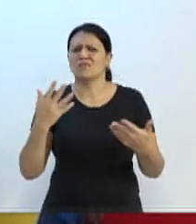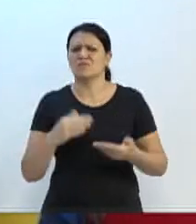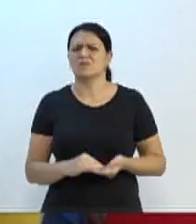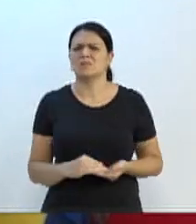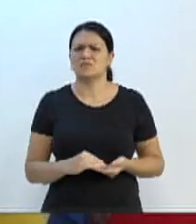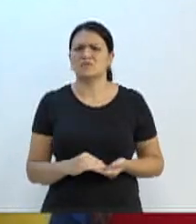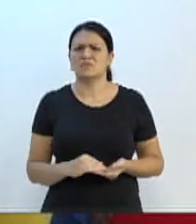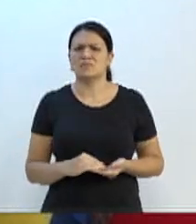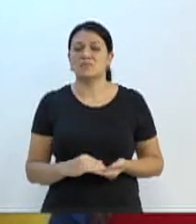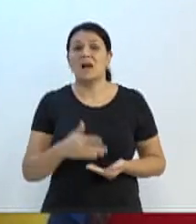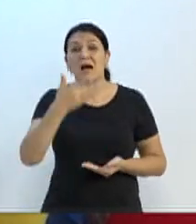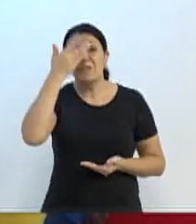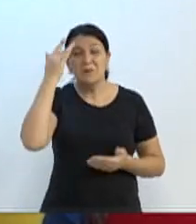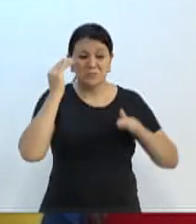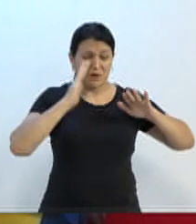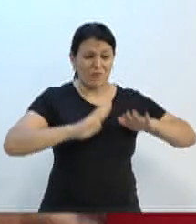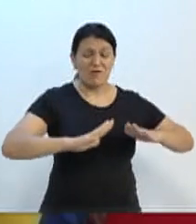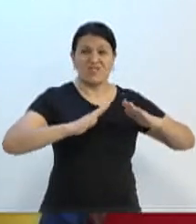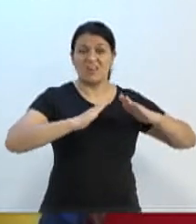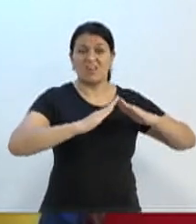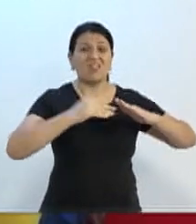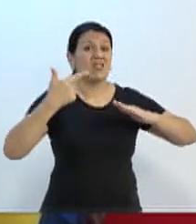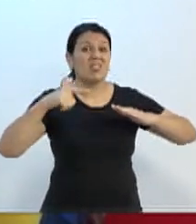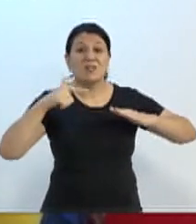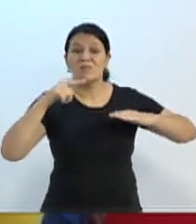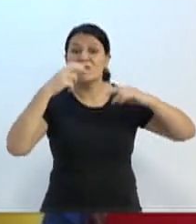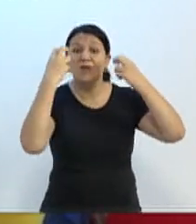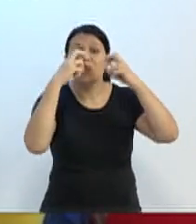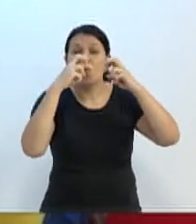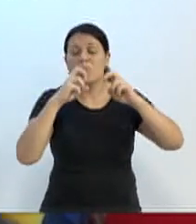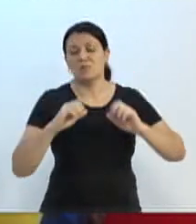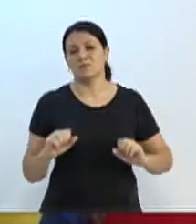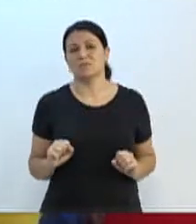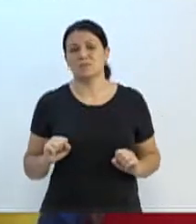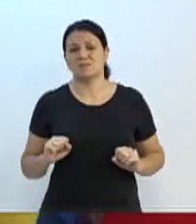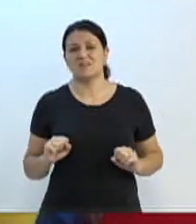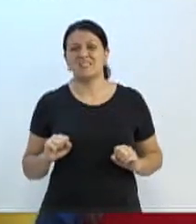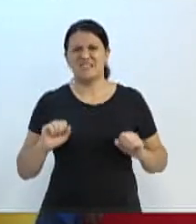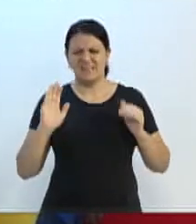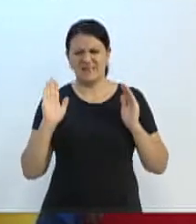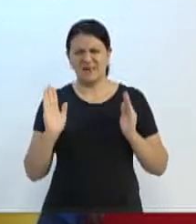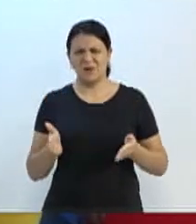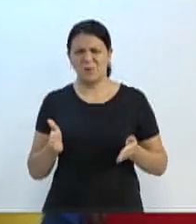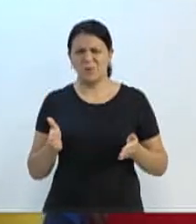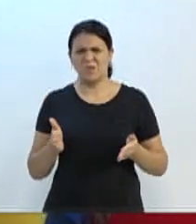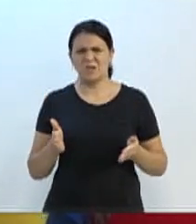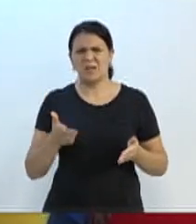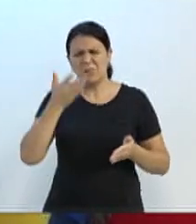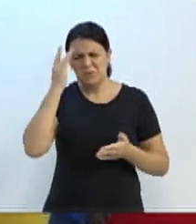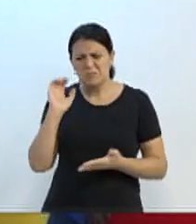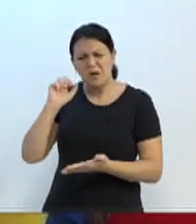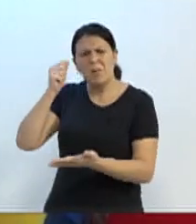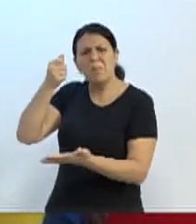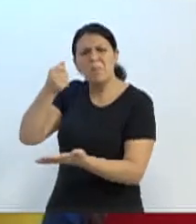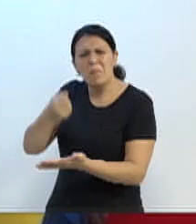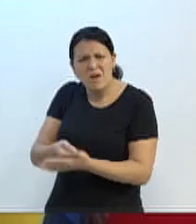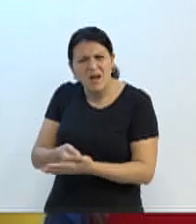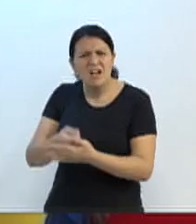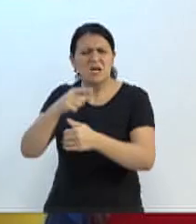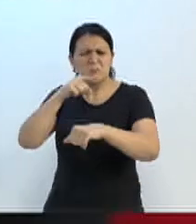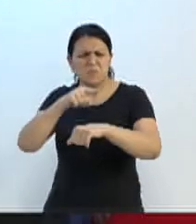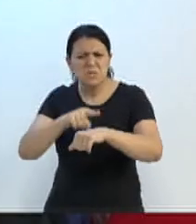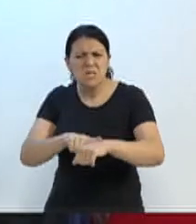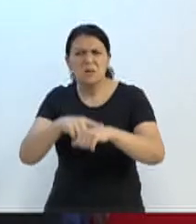fica em casa porque não tem ônibus. E agora querem que ele pague o tempo que o ônibus